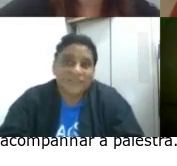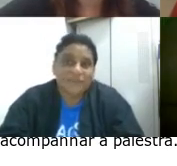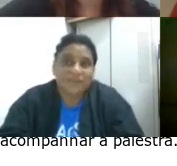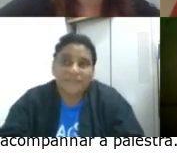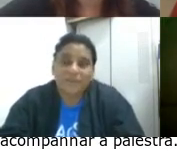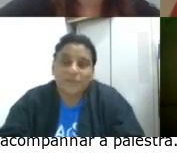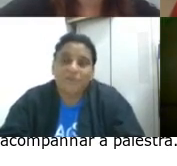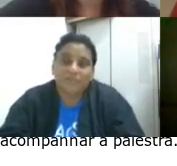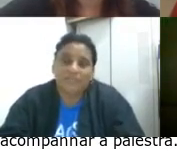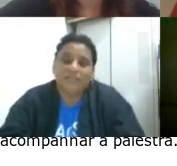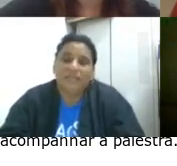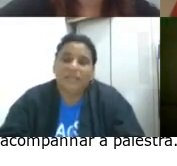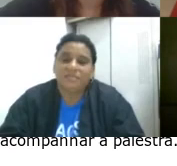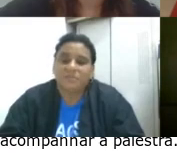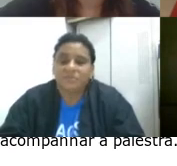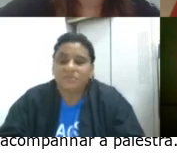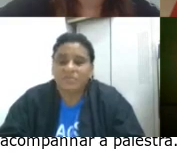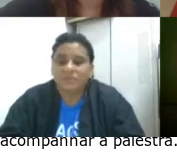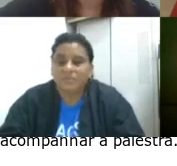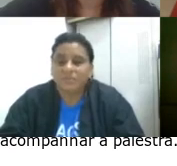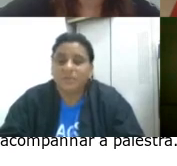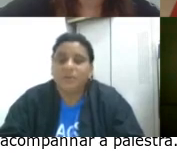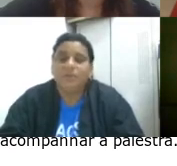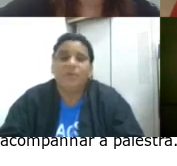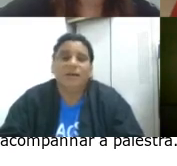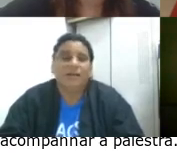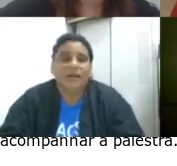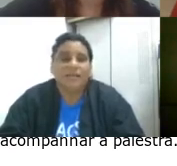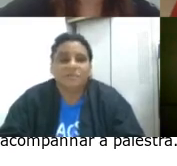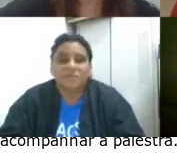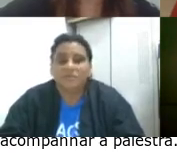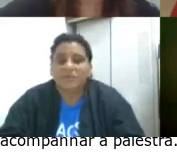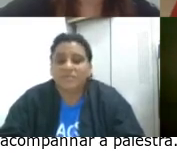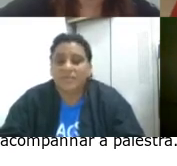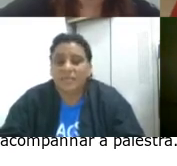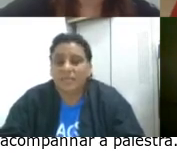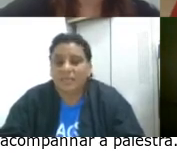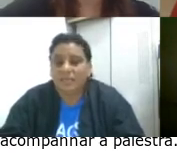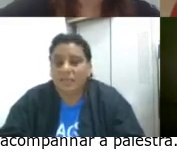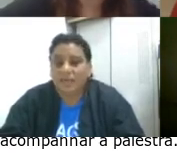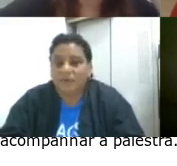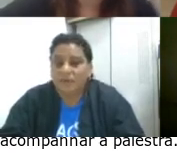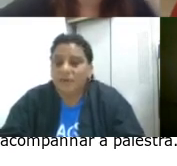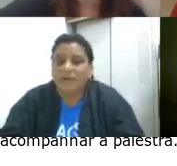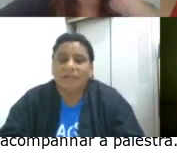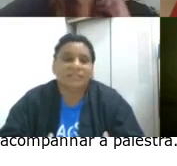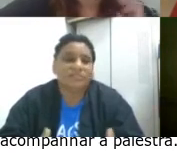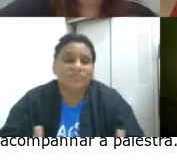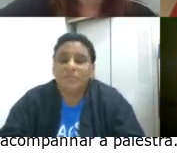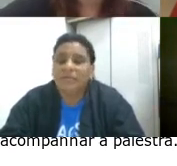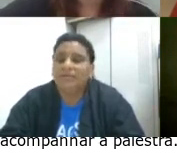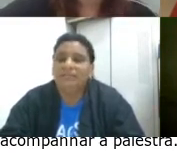for levar em conta as pessoas com situação de rua as pessoas alcoólatras